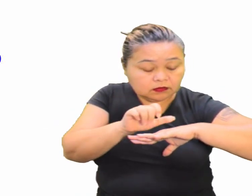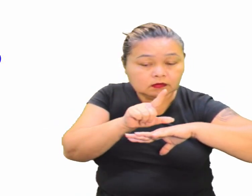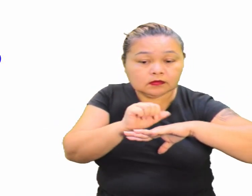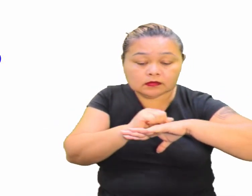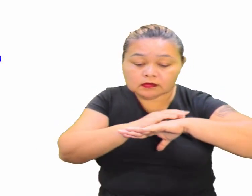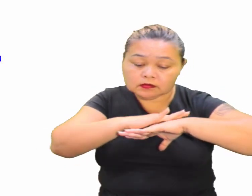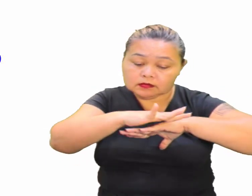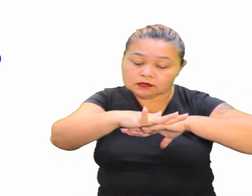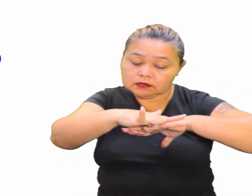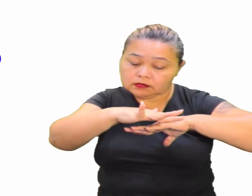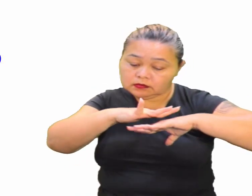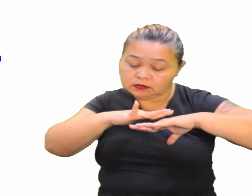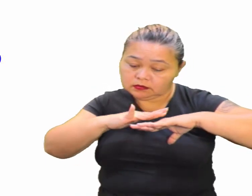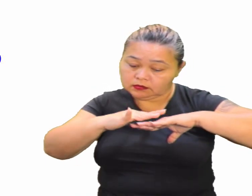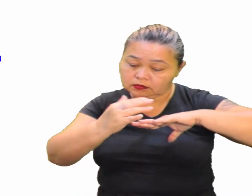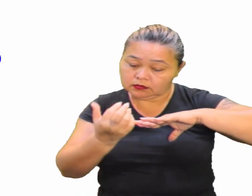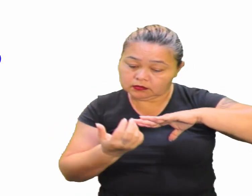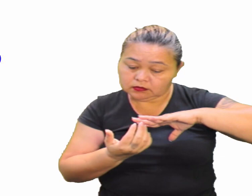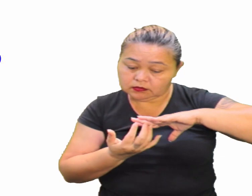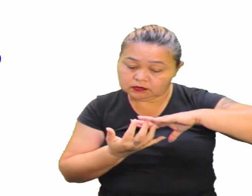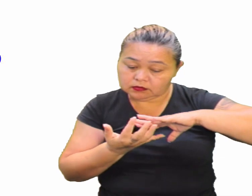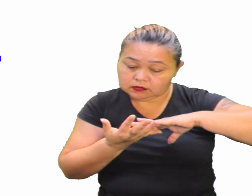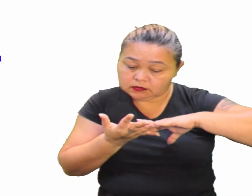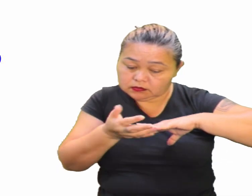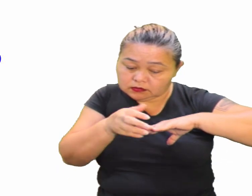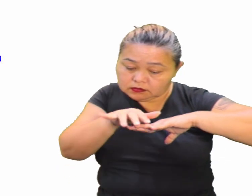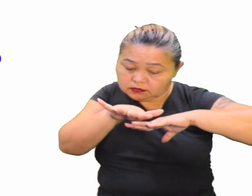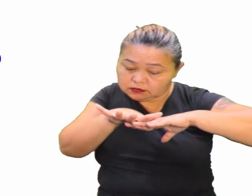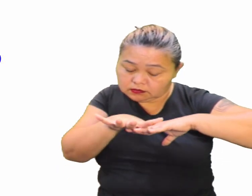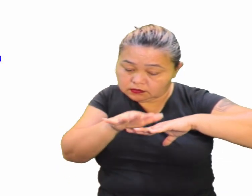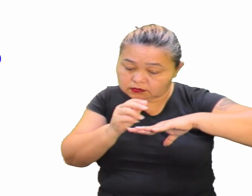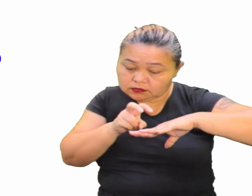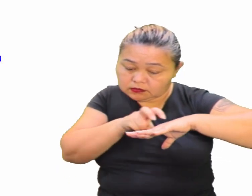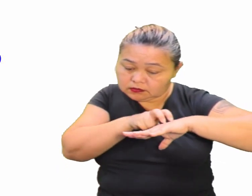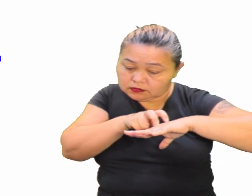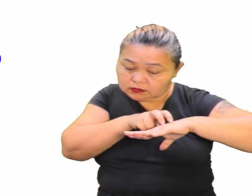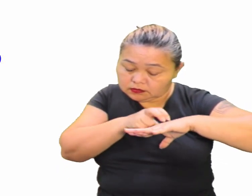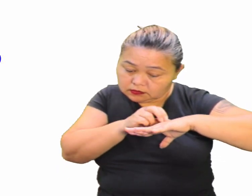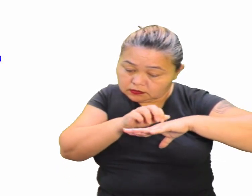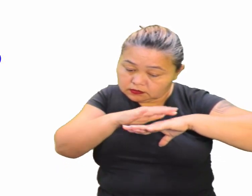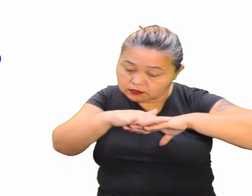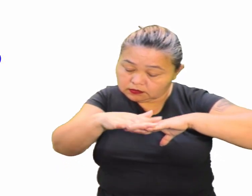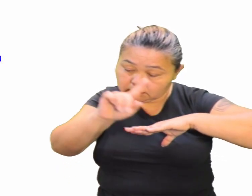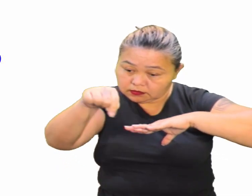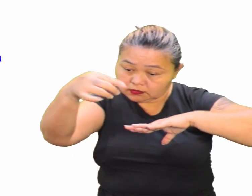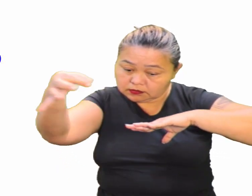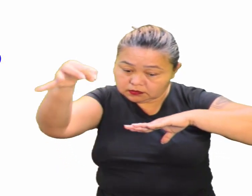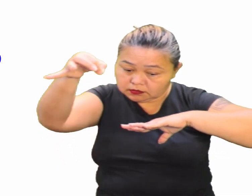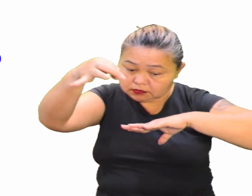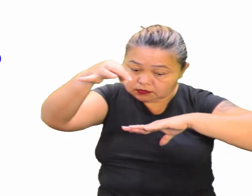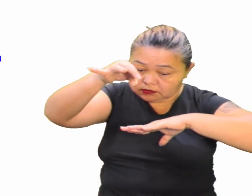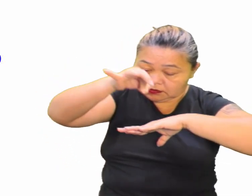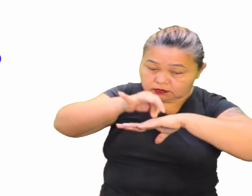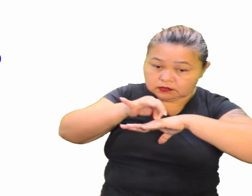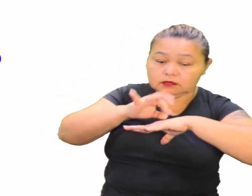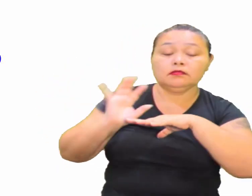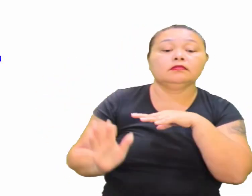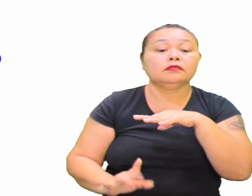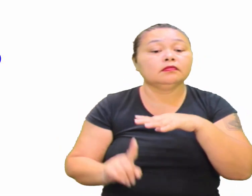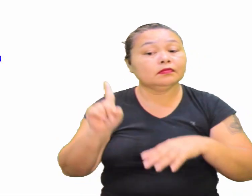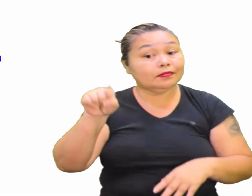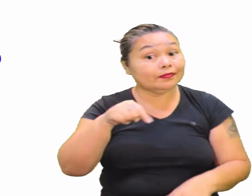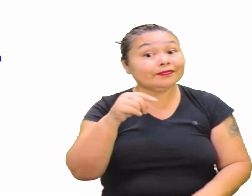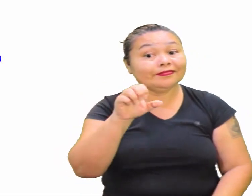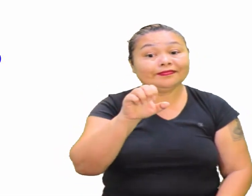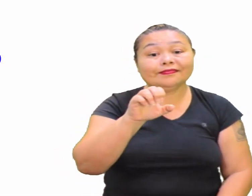que as gramíneas comecem a se fixar posteriormente. Os insetos. Essa erosão aí é